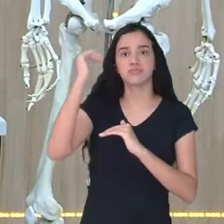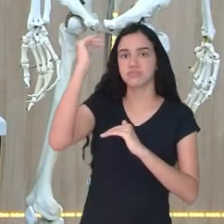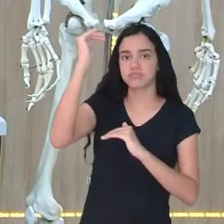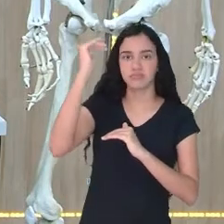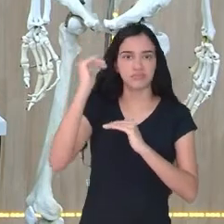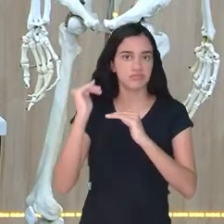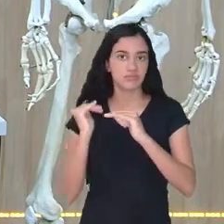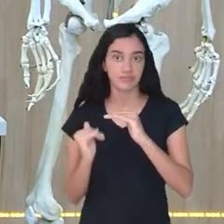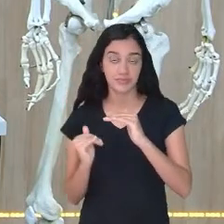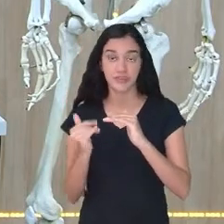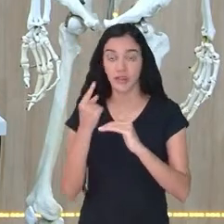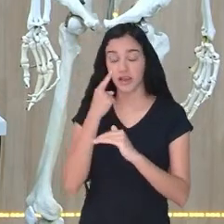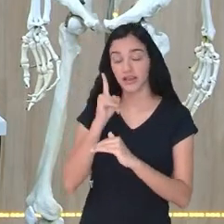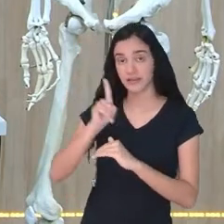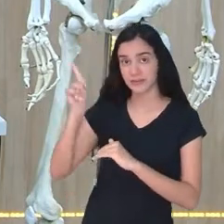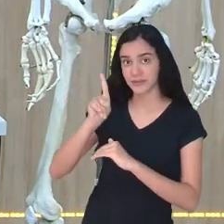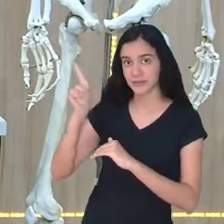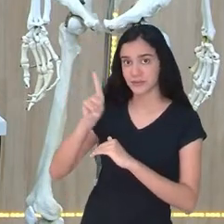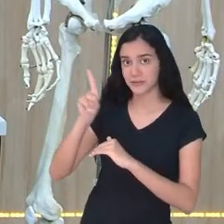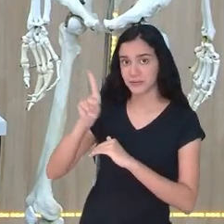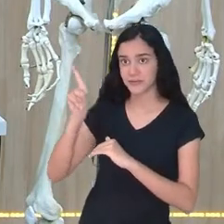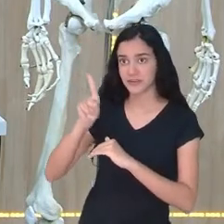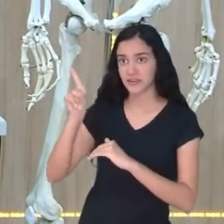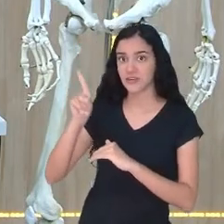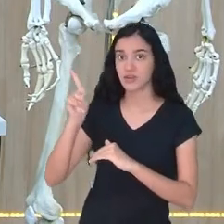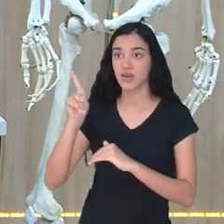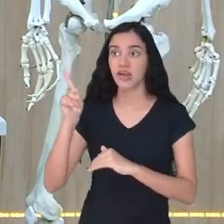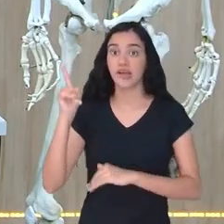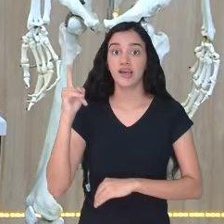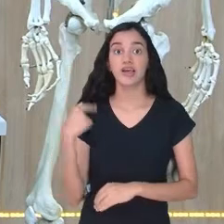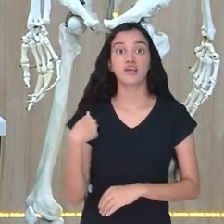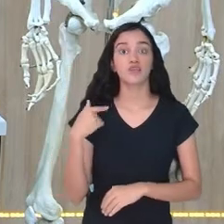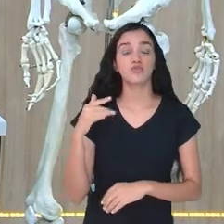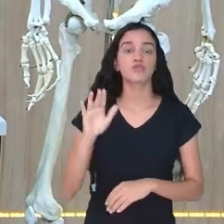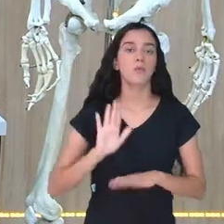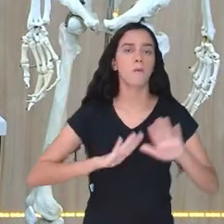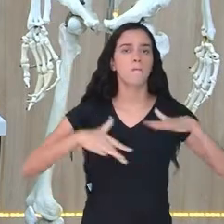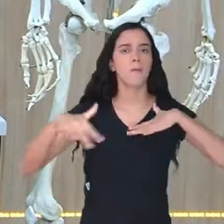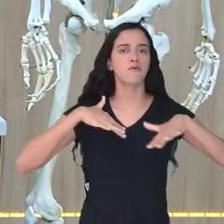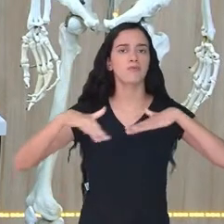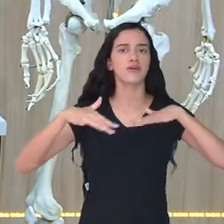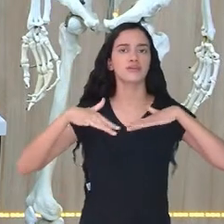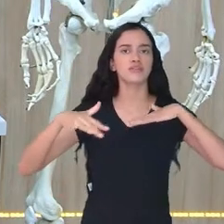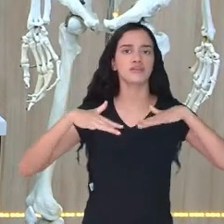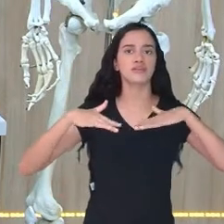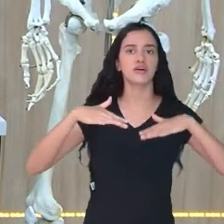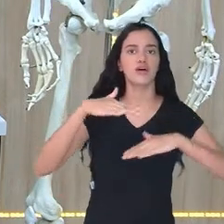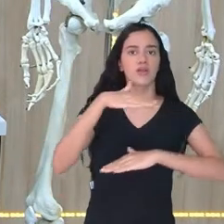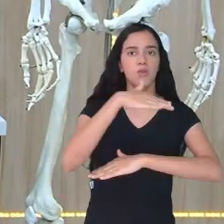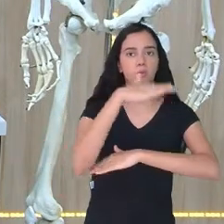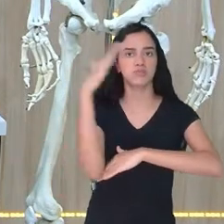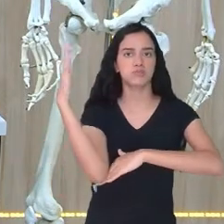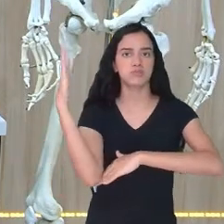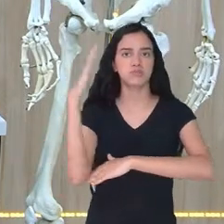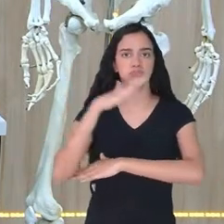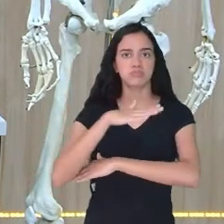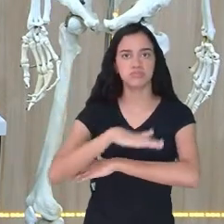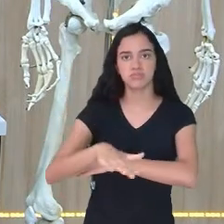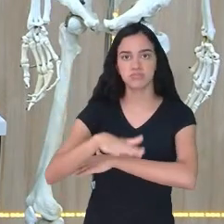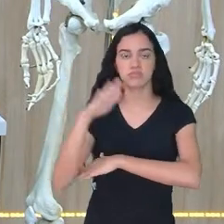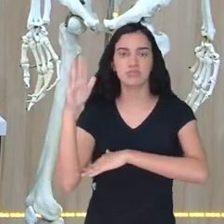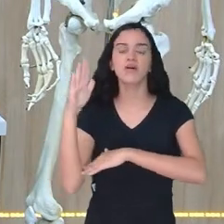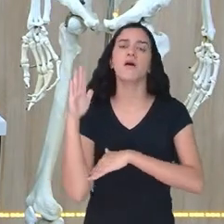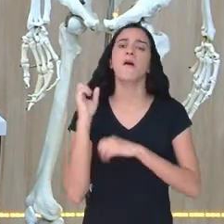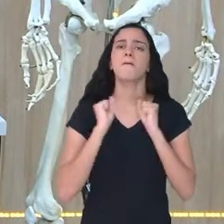guindaste. Então, vejam, no caso, que eu estou movimentando aqui os braços, mas também poderia ser as pernas, em relação aí a